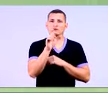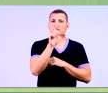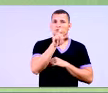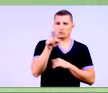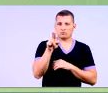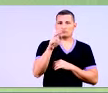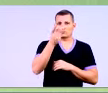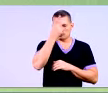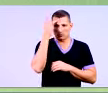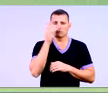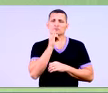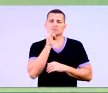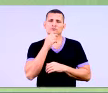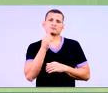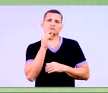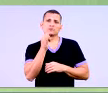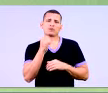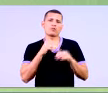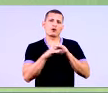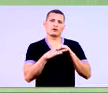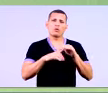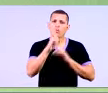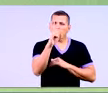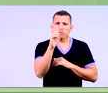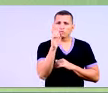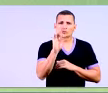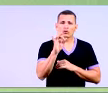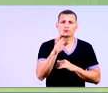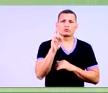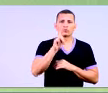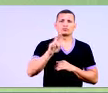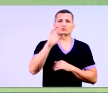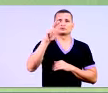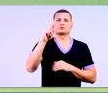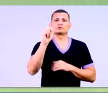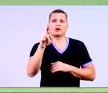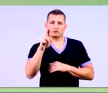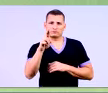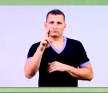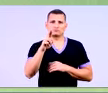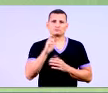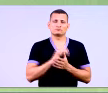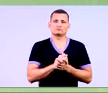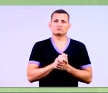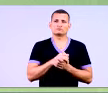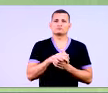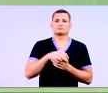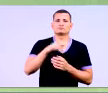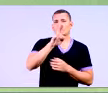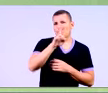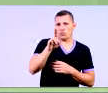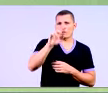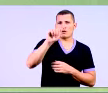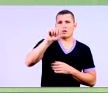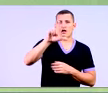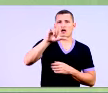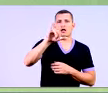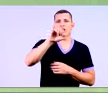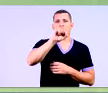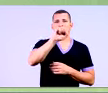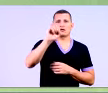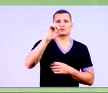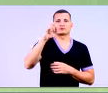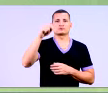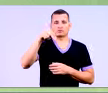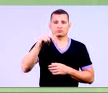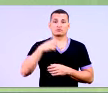carácter letrar eu uso do chá se eu for armazenado o nome alison então é o